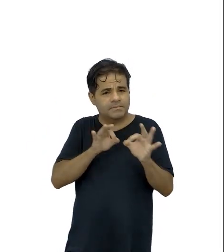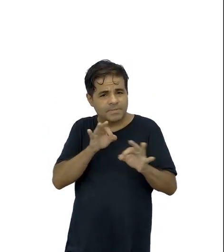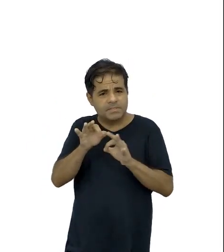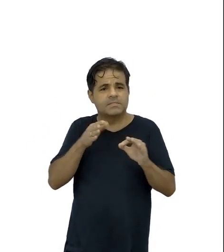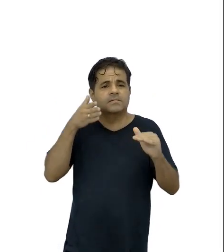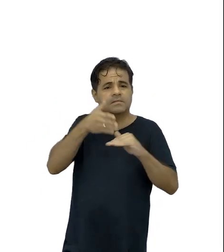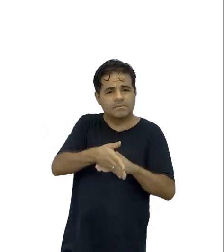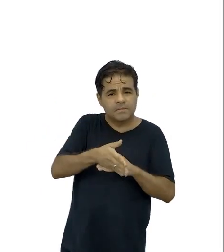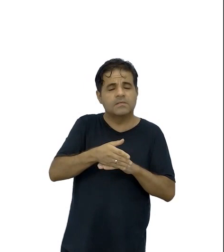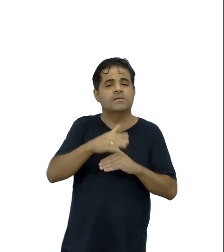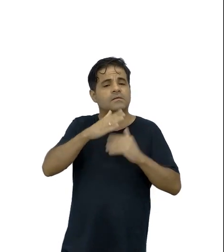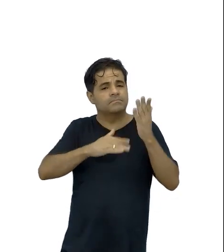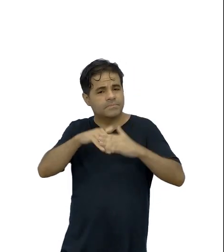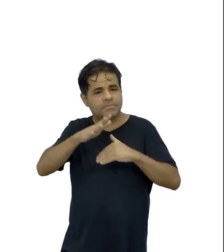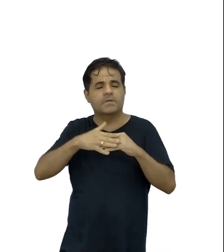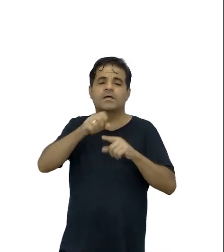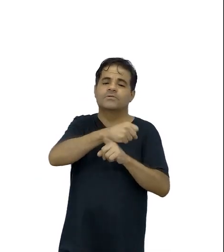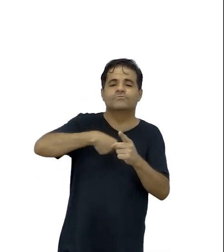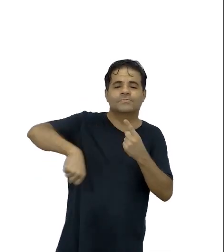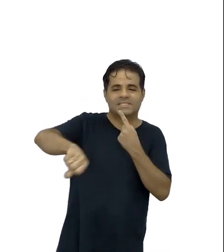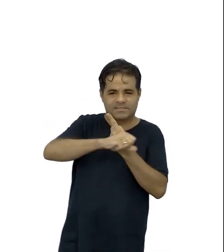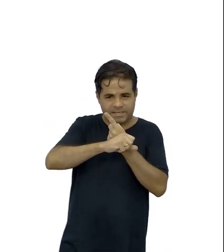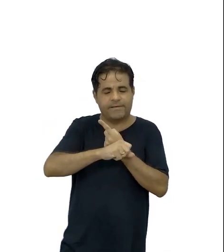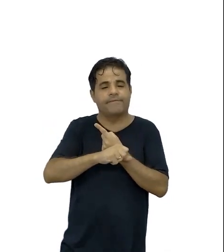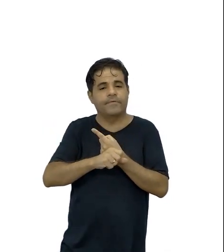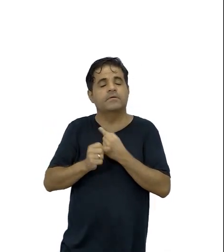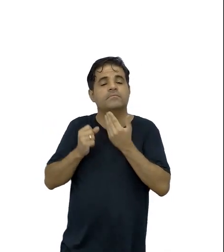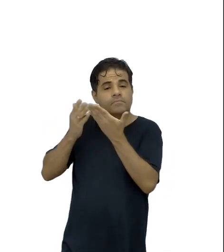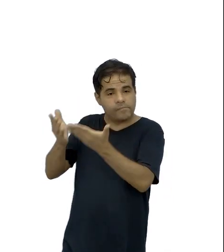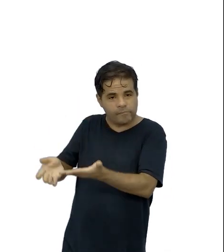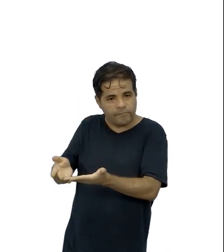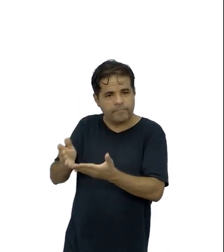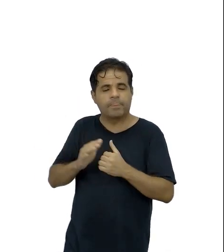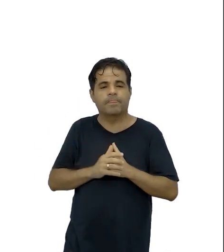em práticas sociais. Então, aqui,